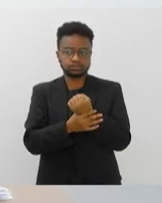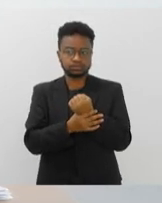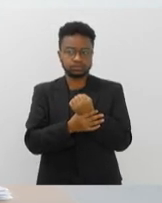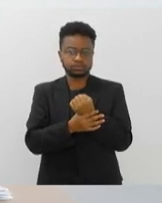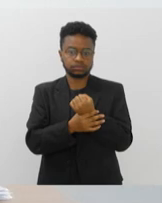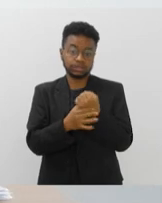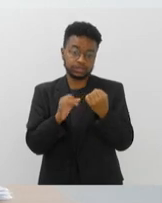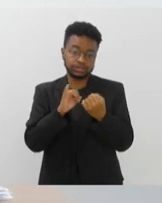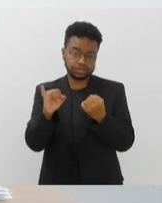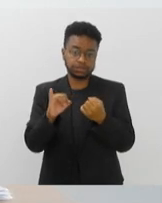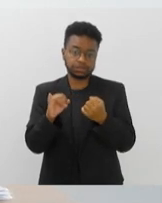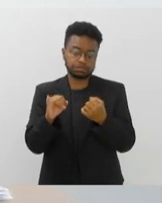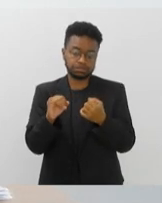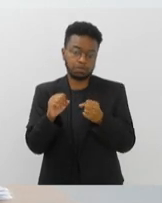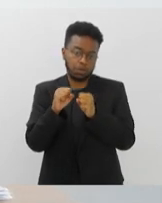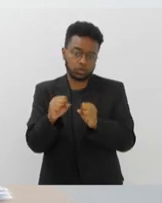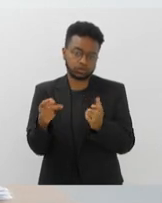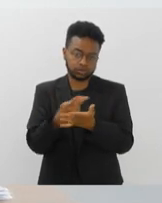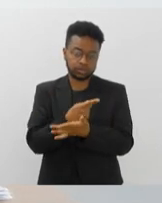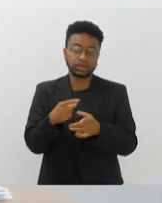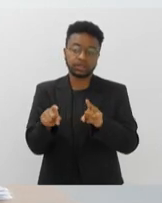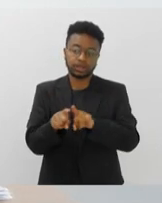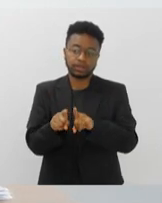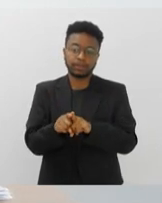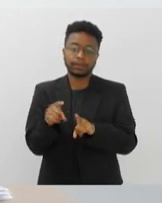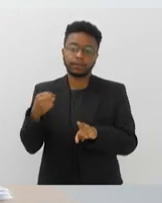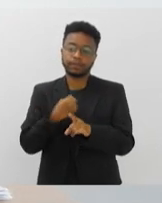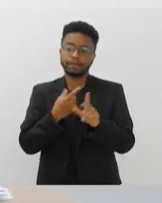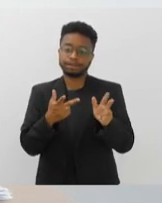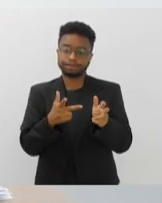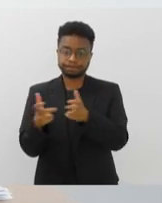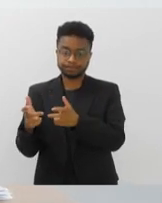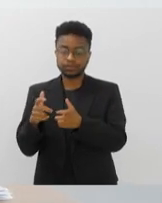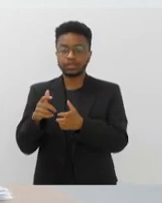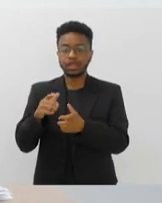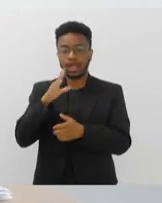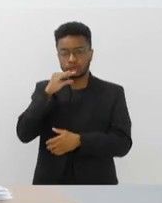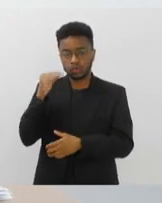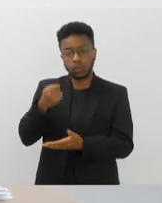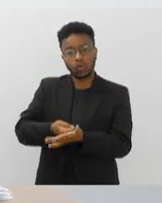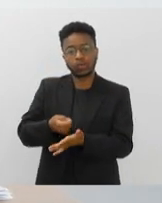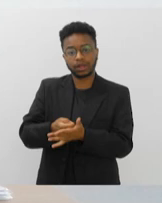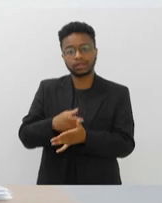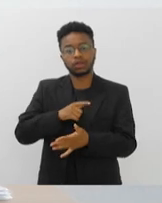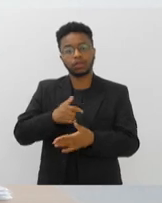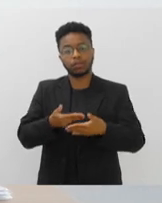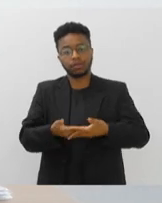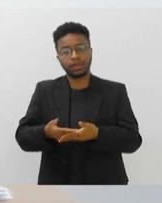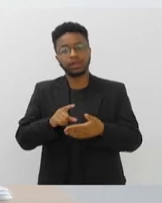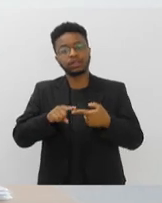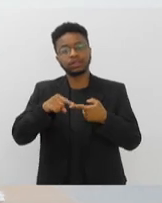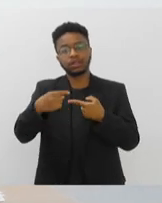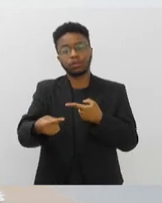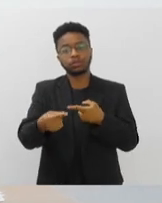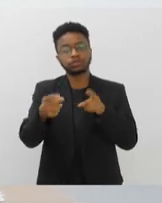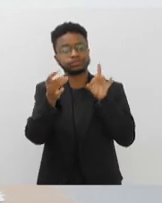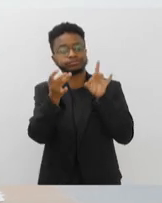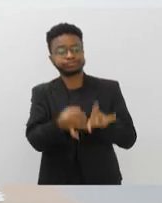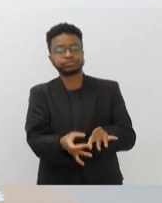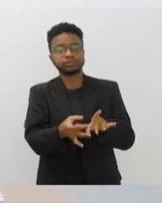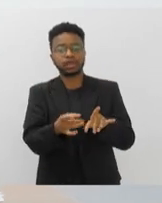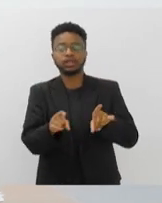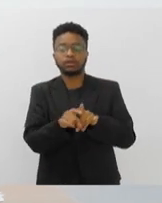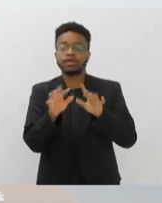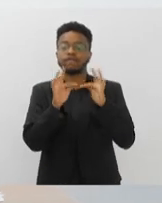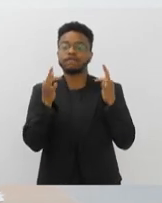foi o caso né E a gente tem situações em que as adolescentes são obrigadas a ter os filhos mas depois abandonadas inclusive pela